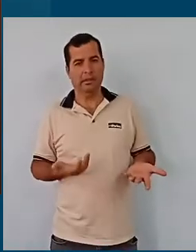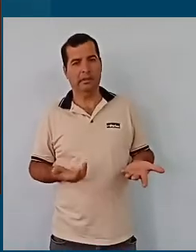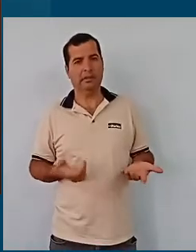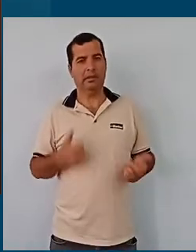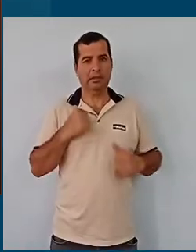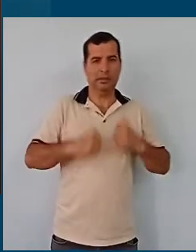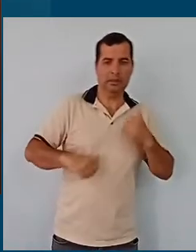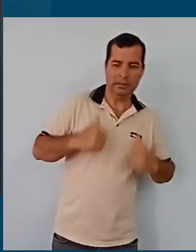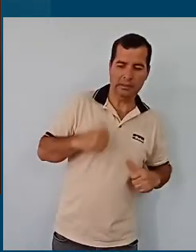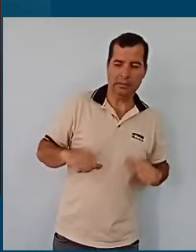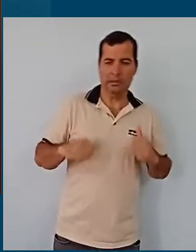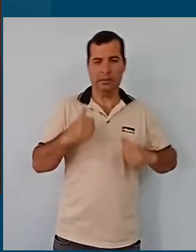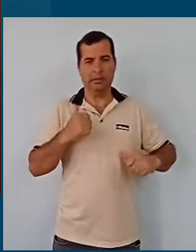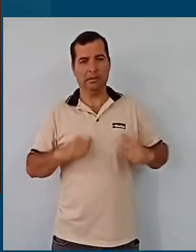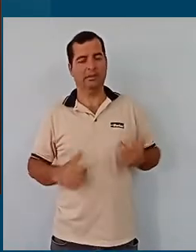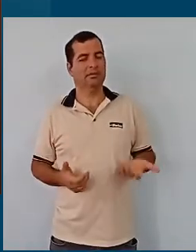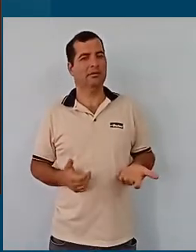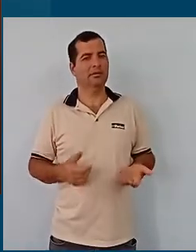que tem mais